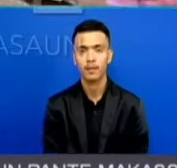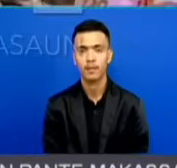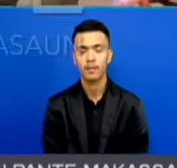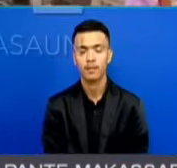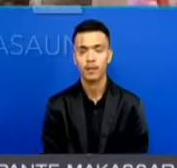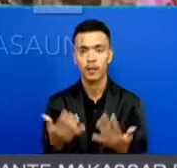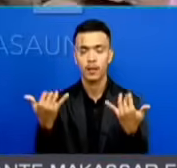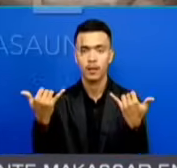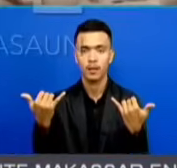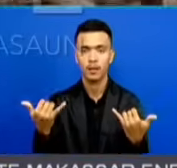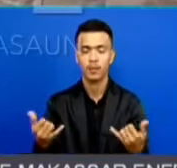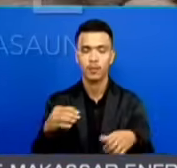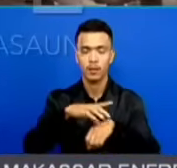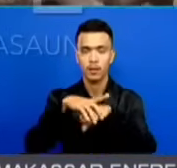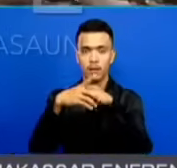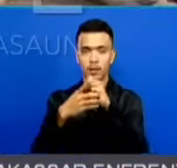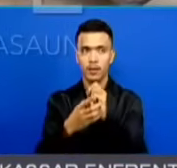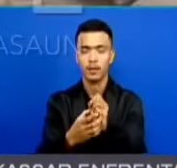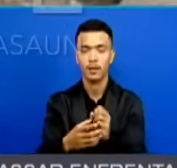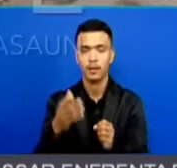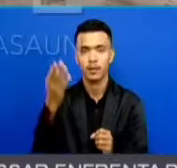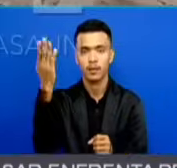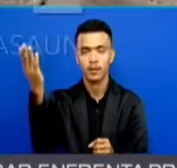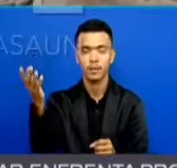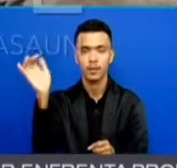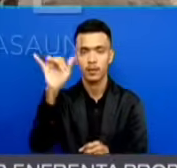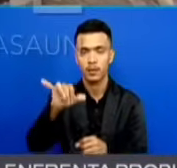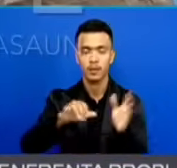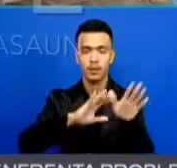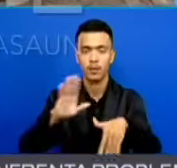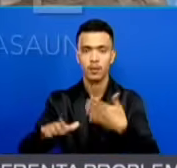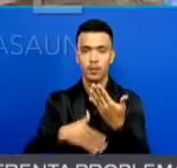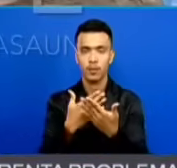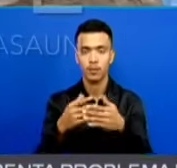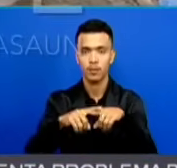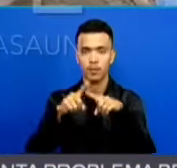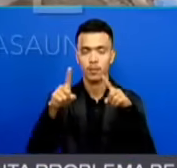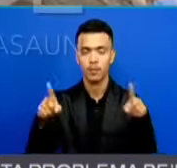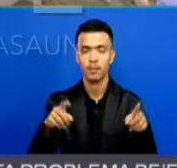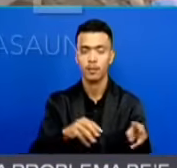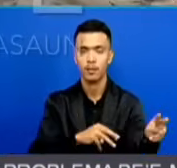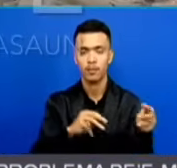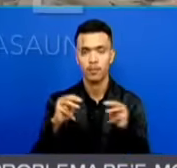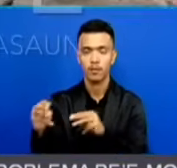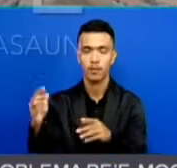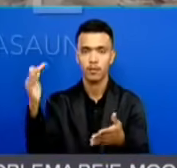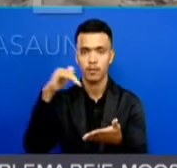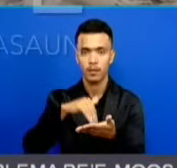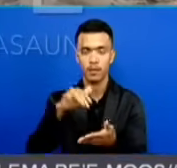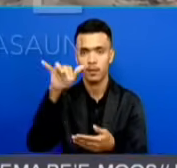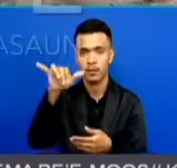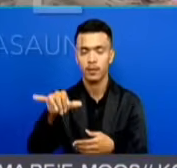Siladia, agora. Rai a outra, se não vai ser nenhum outro. Mas para mudar para a Cecília. Aí dela é problema.